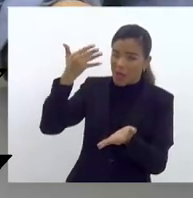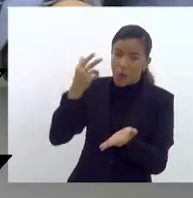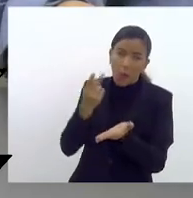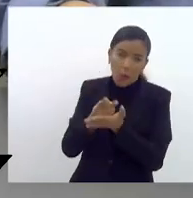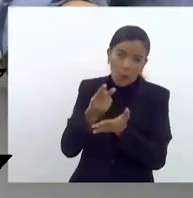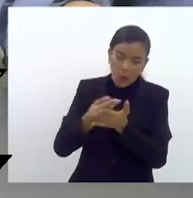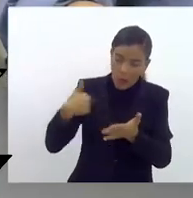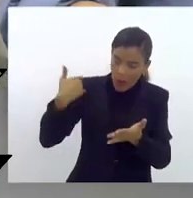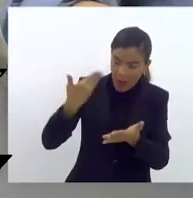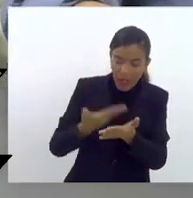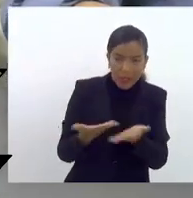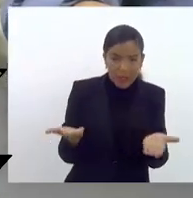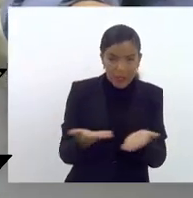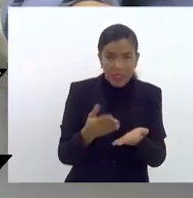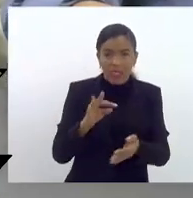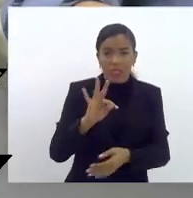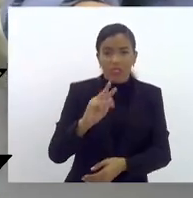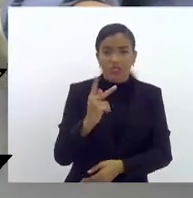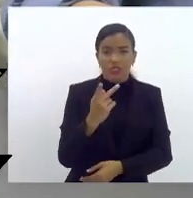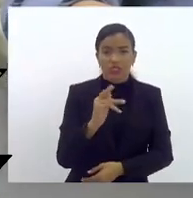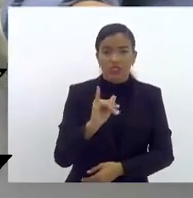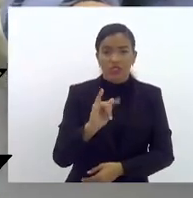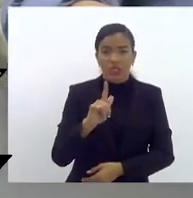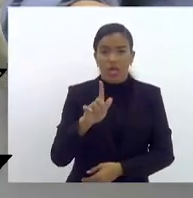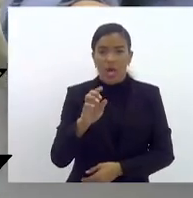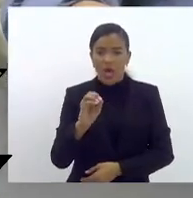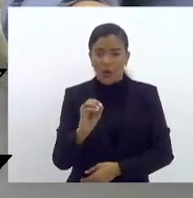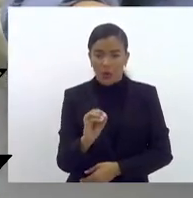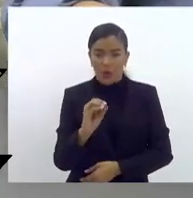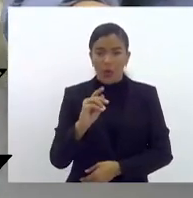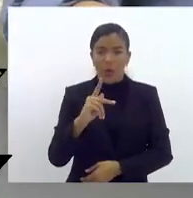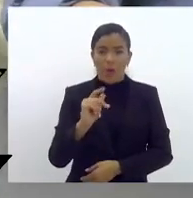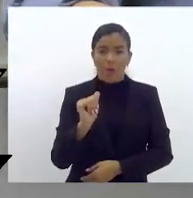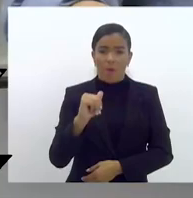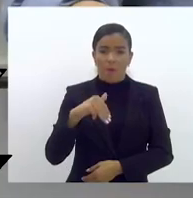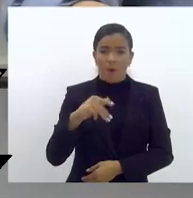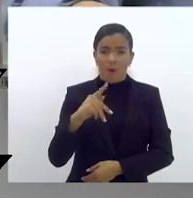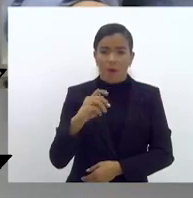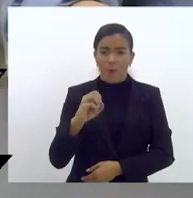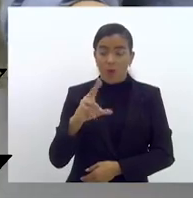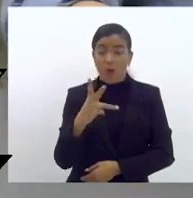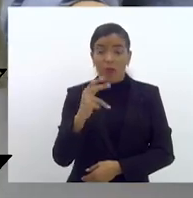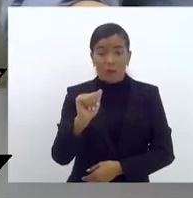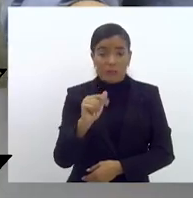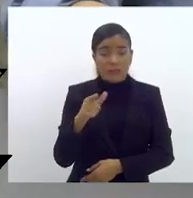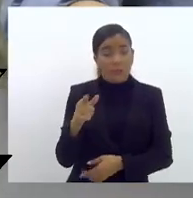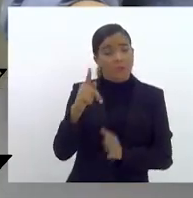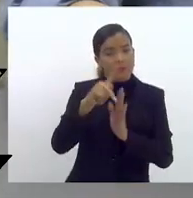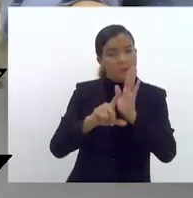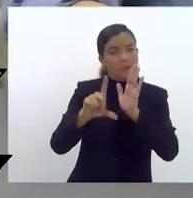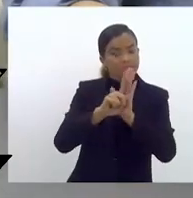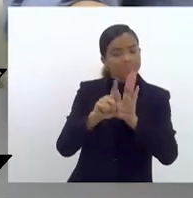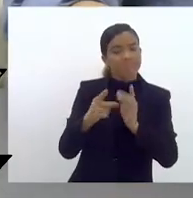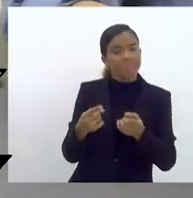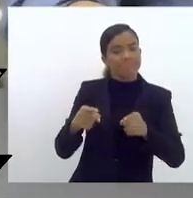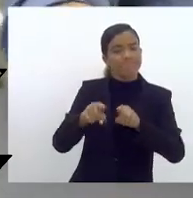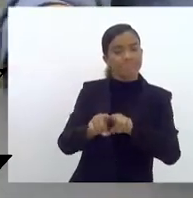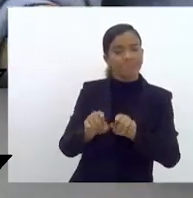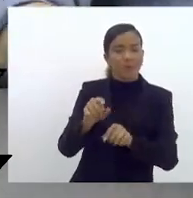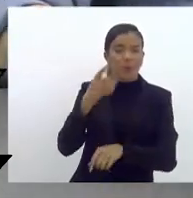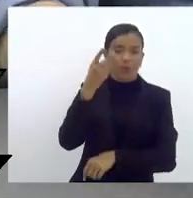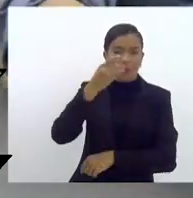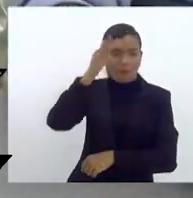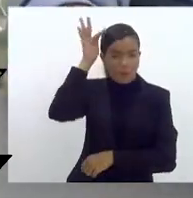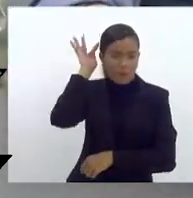sendo Thiago Pampulha Então nesse projeto conjunto com deputado frete até expliquei